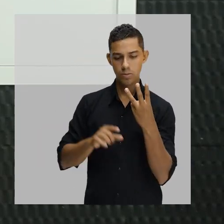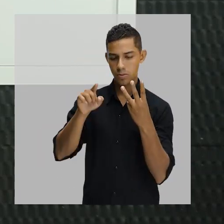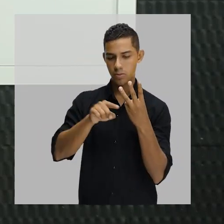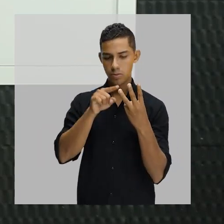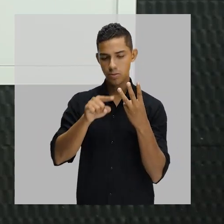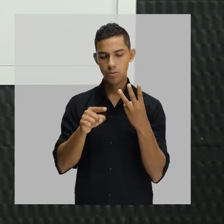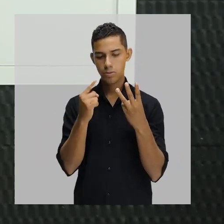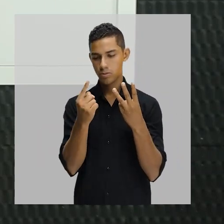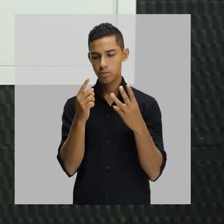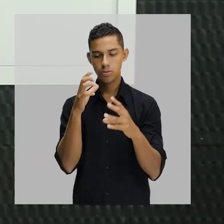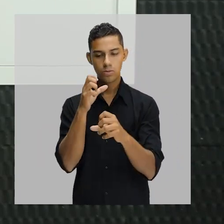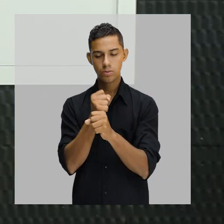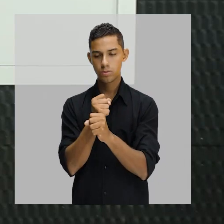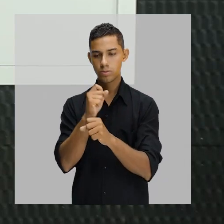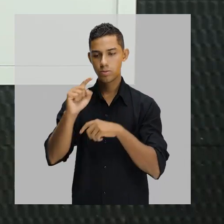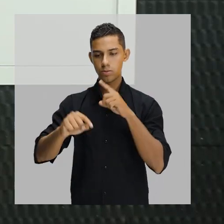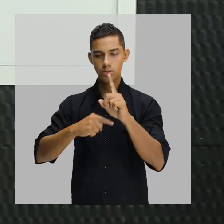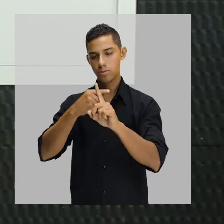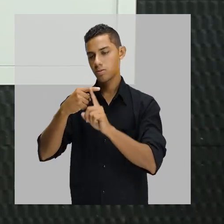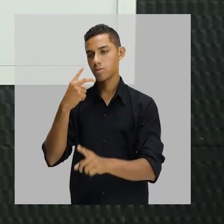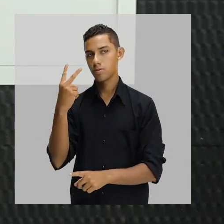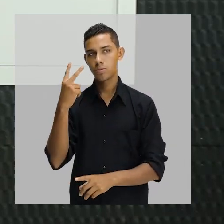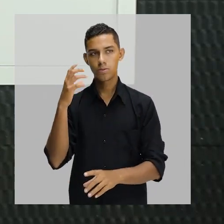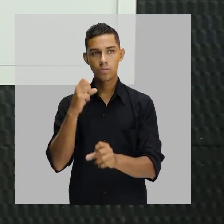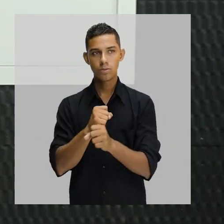vezes 1, 3, mais 2, 5.